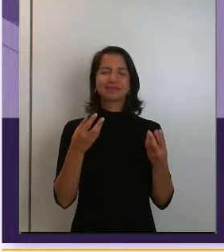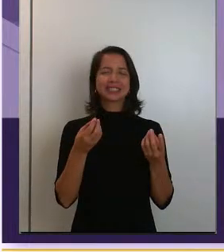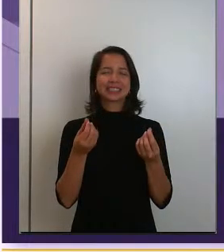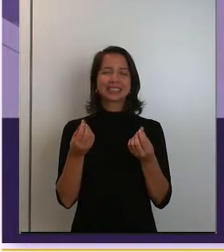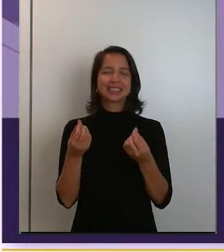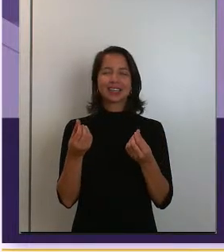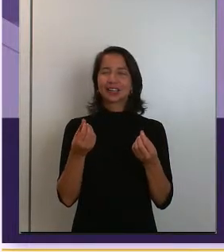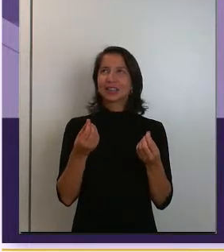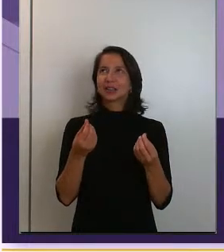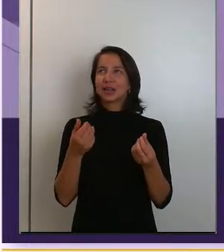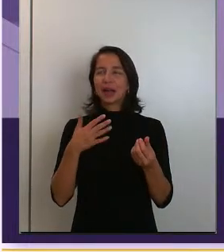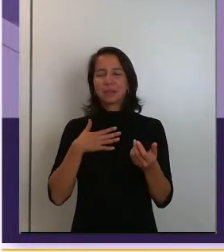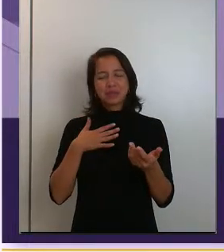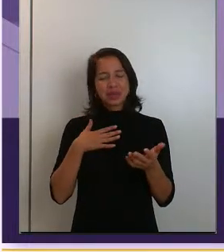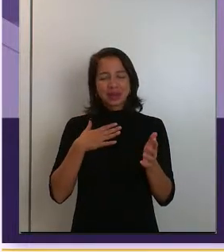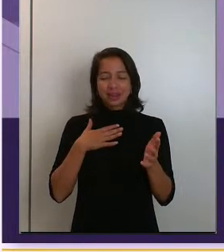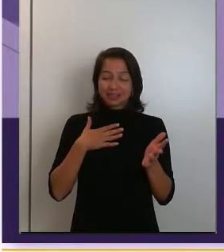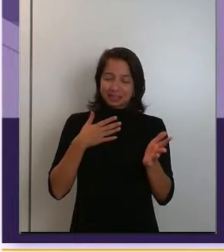o meu...